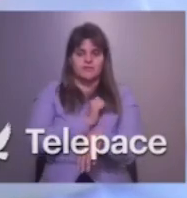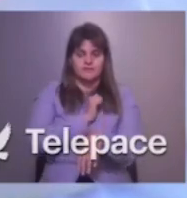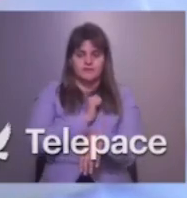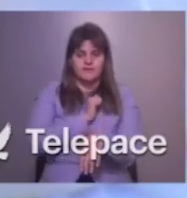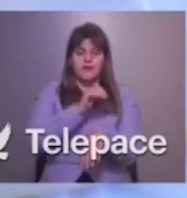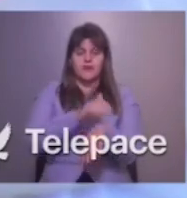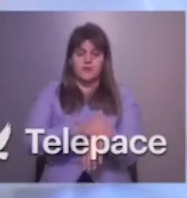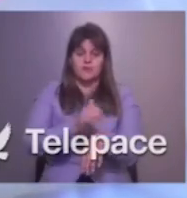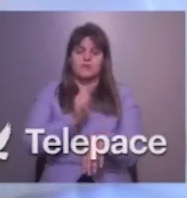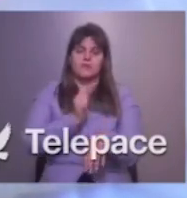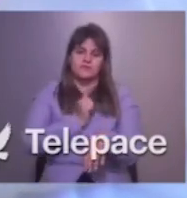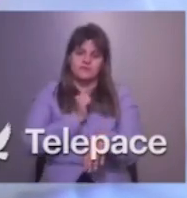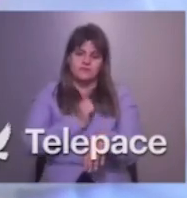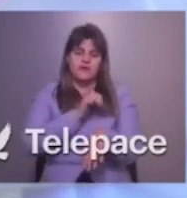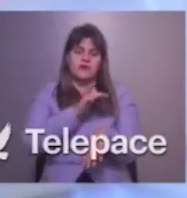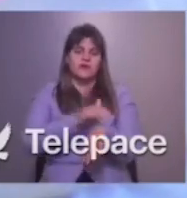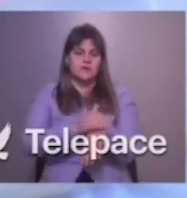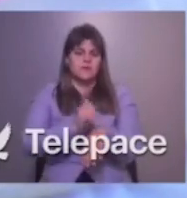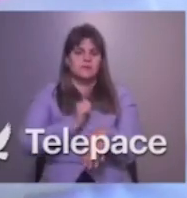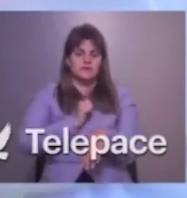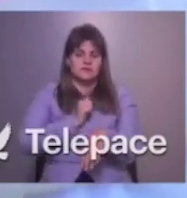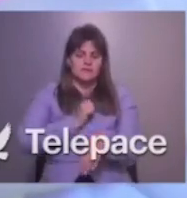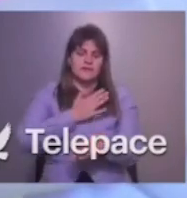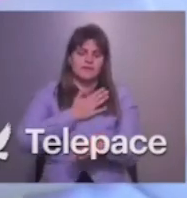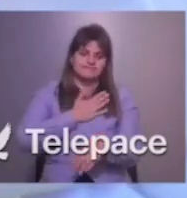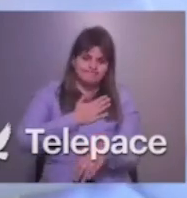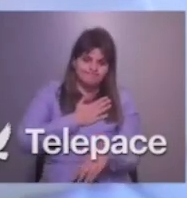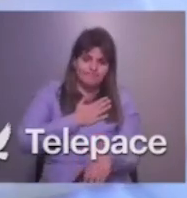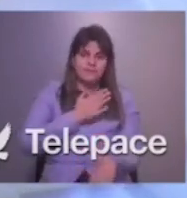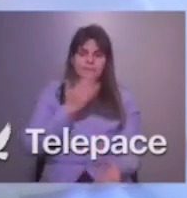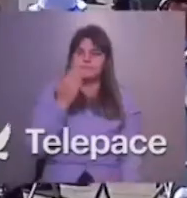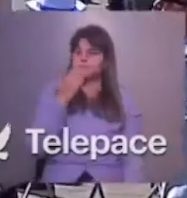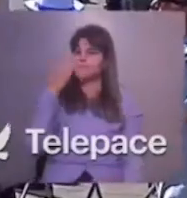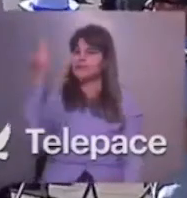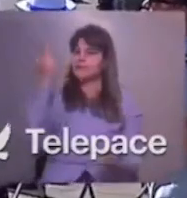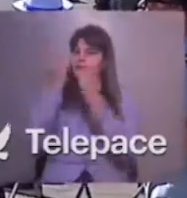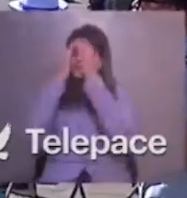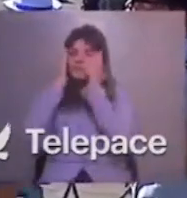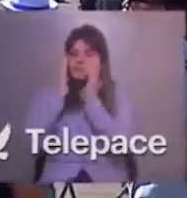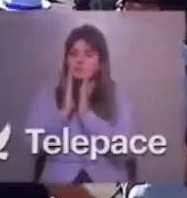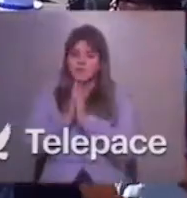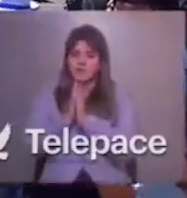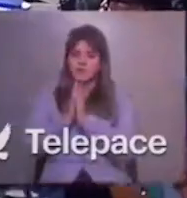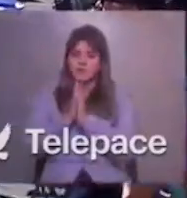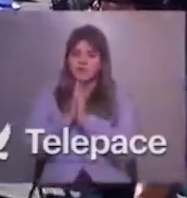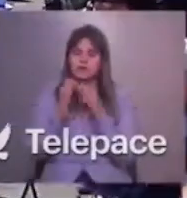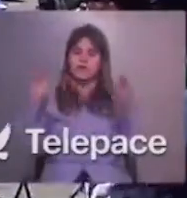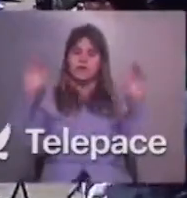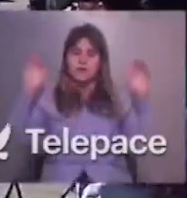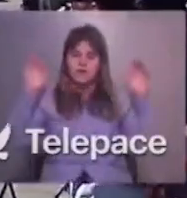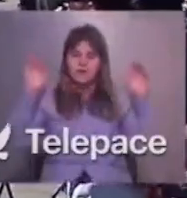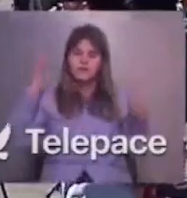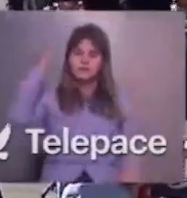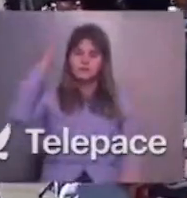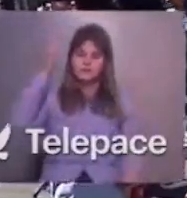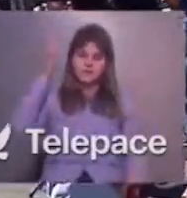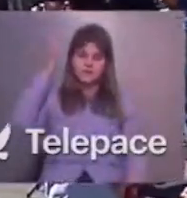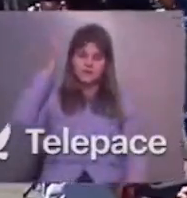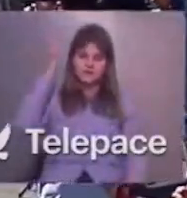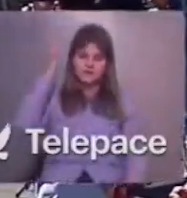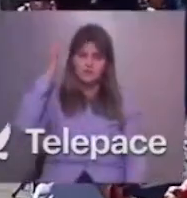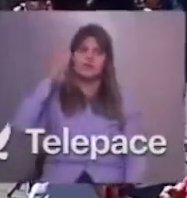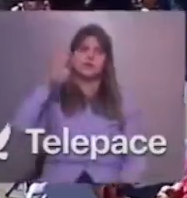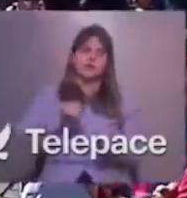minha culpa, minha culpa, minha tão grande culpa. E peço à Virgem Maria, aos anjos